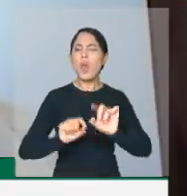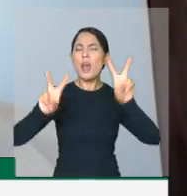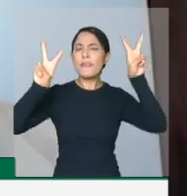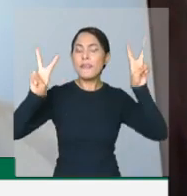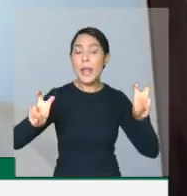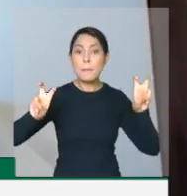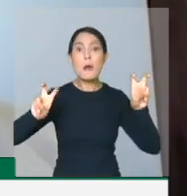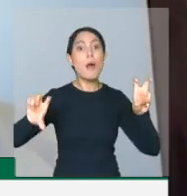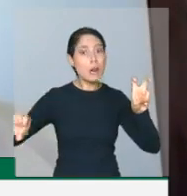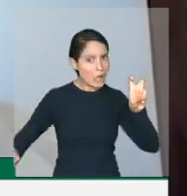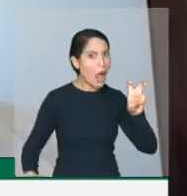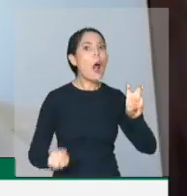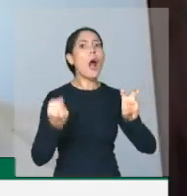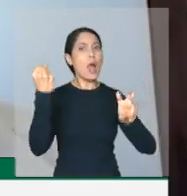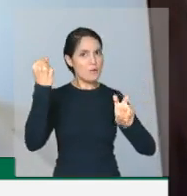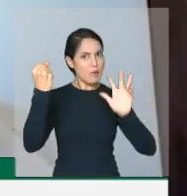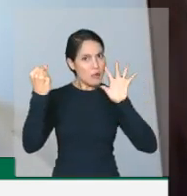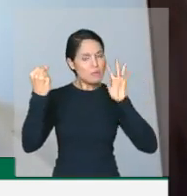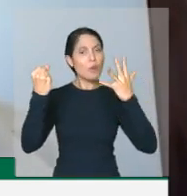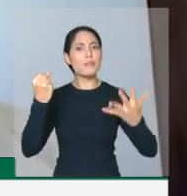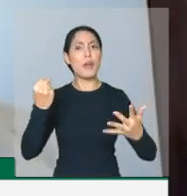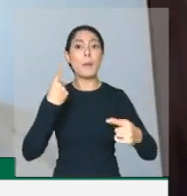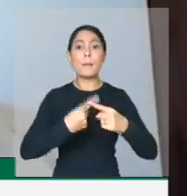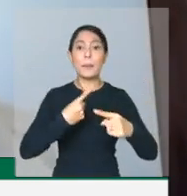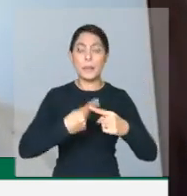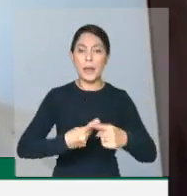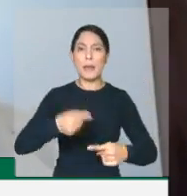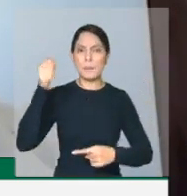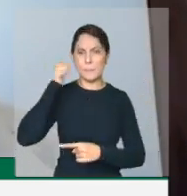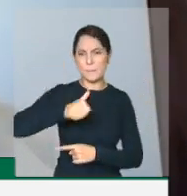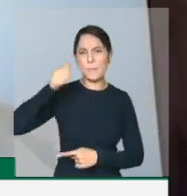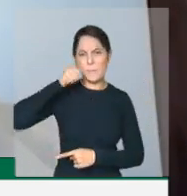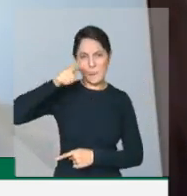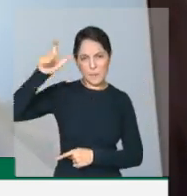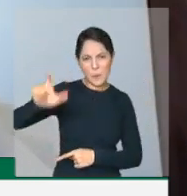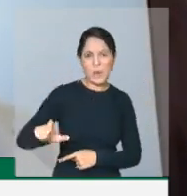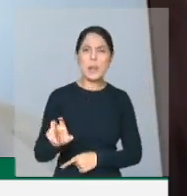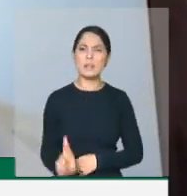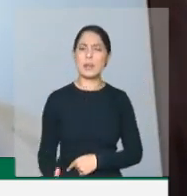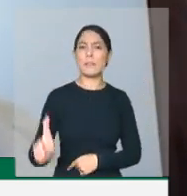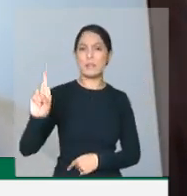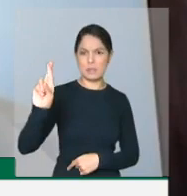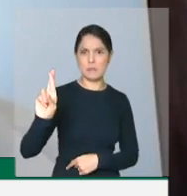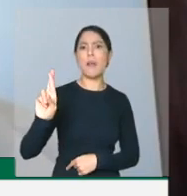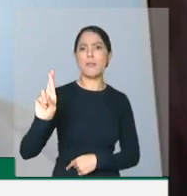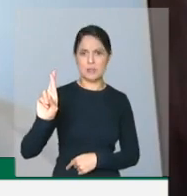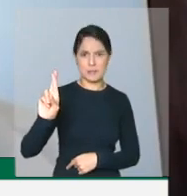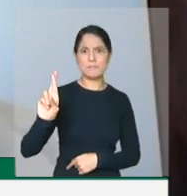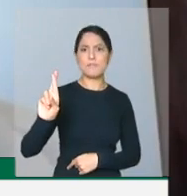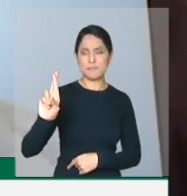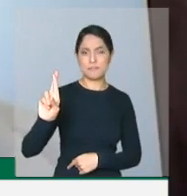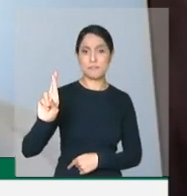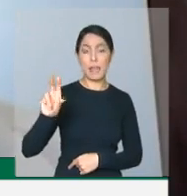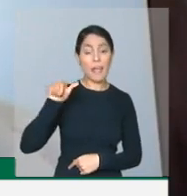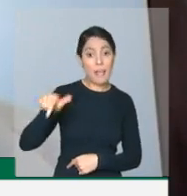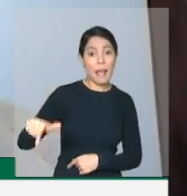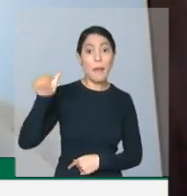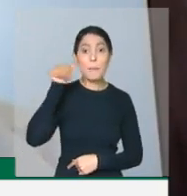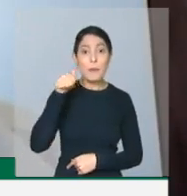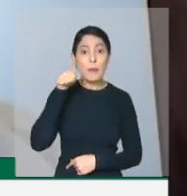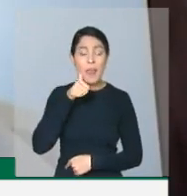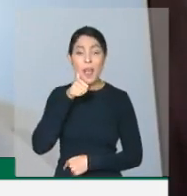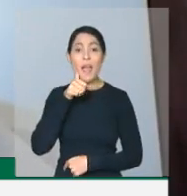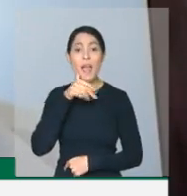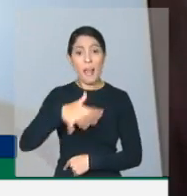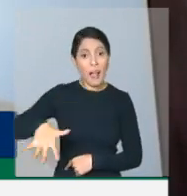sido relatado por inúmeras mulheres provedoras de lares monoparentais. Mulheres chefes de